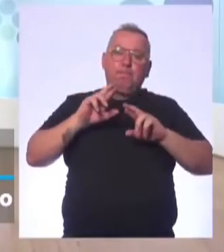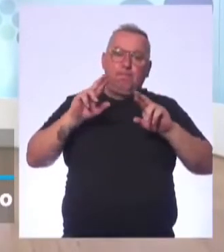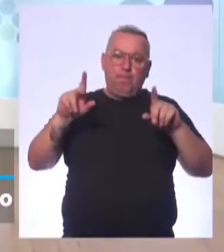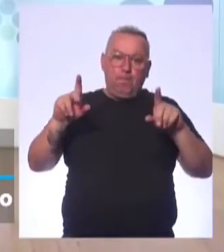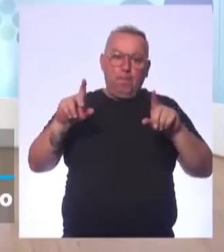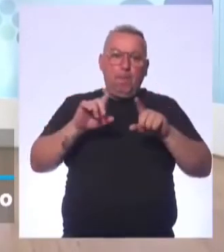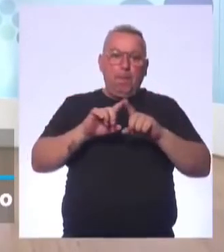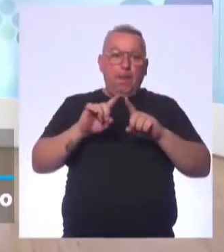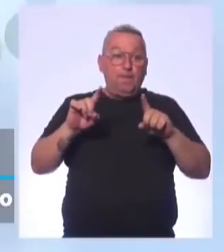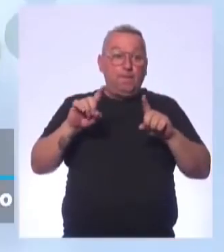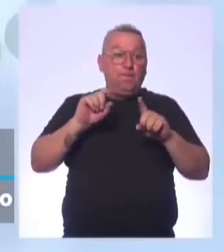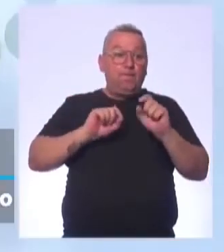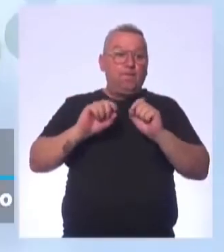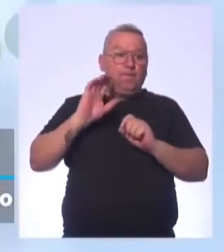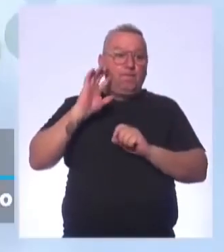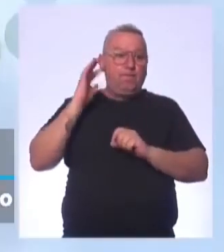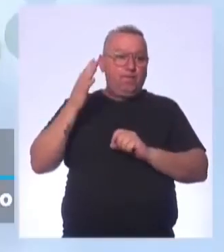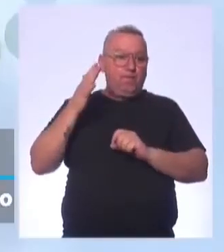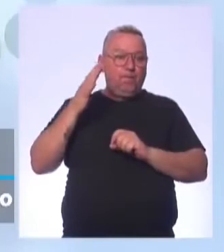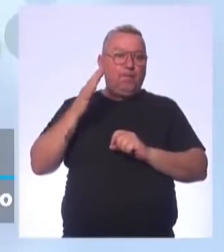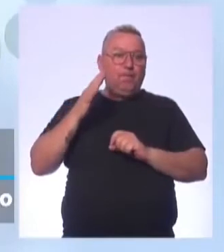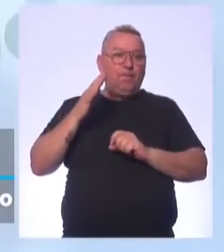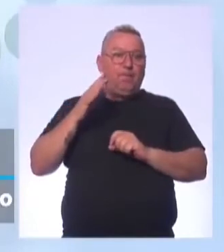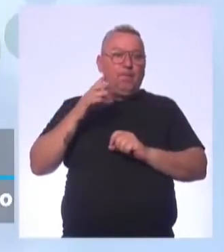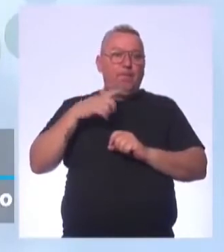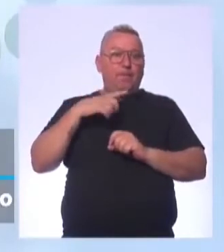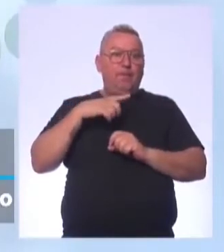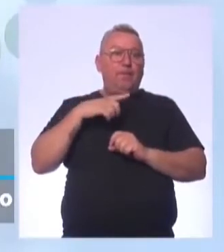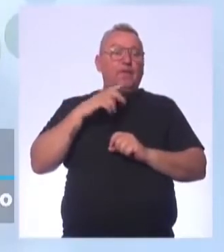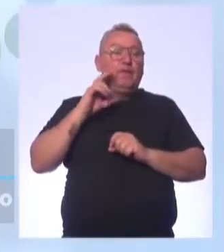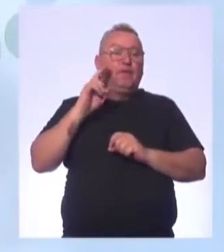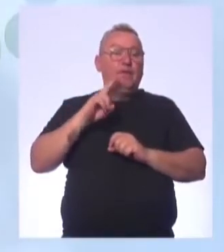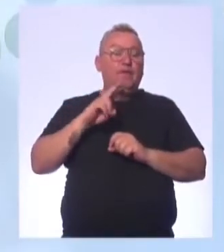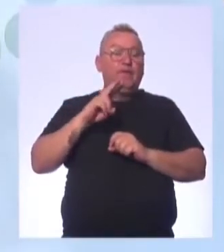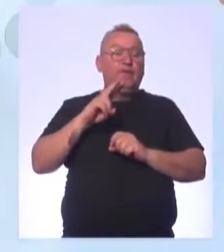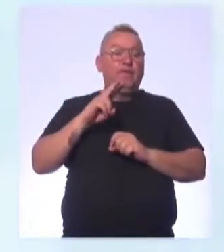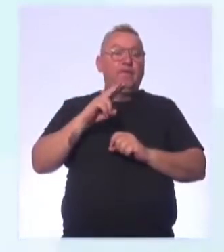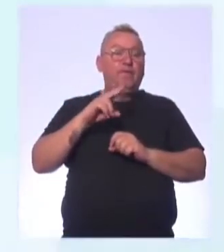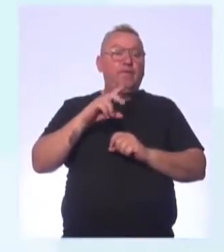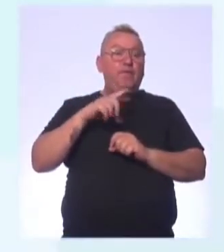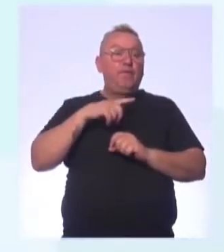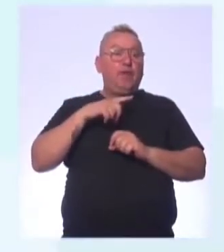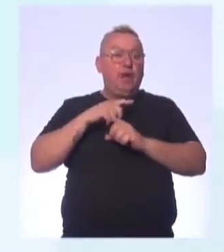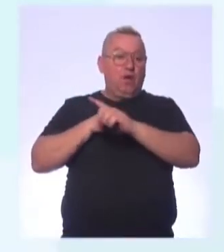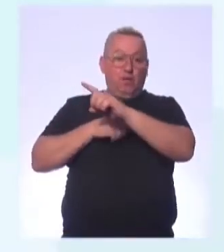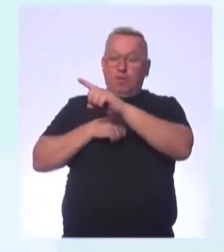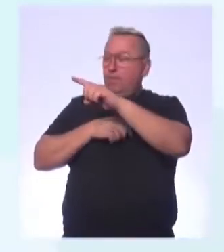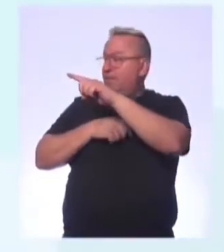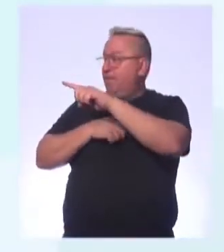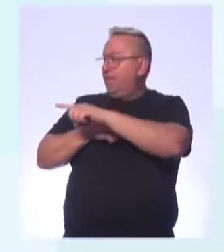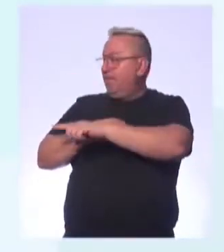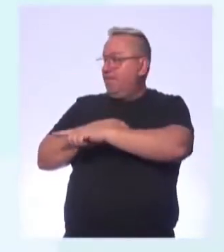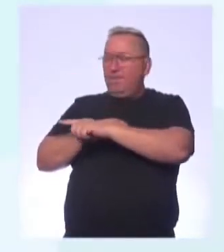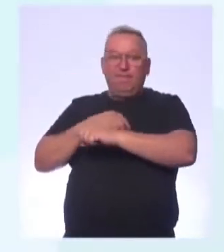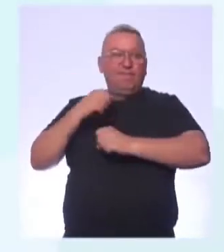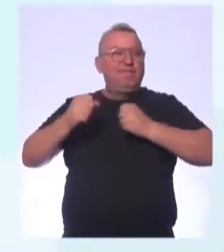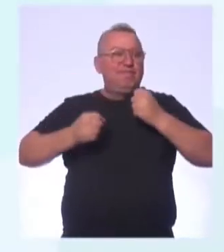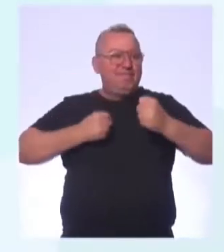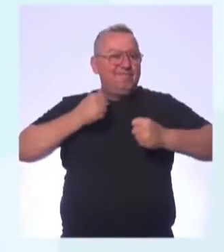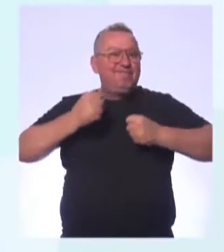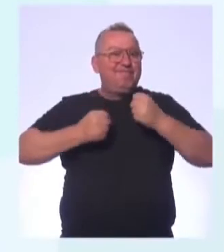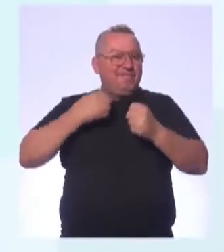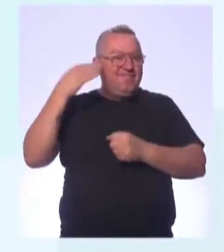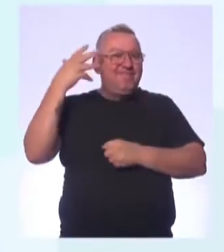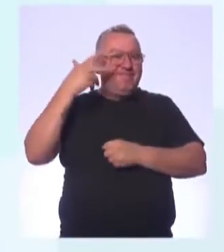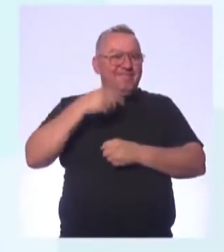Tá certo? E aí, gente vem para alguma delas. Olhem comigo aí no slide. A gente tem, inclusive, um corredorzinho. Ficou bonito, hein? Né,